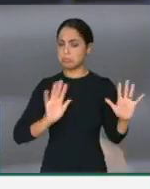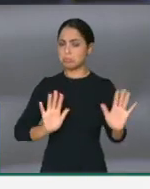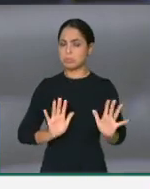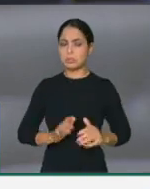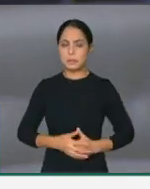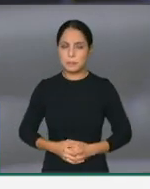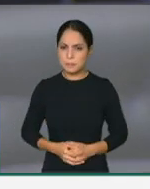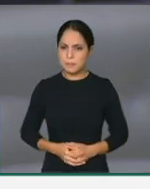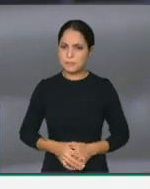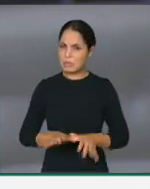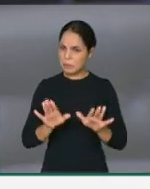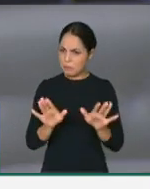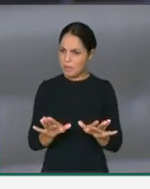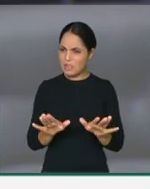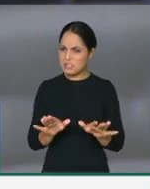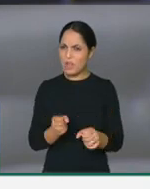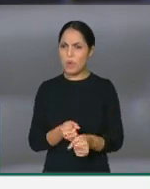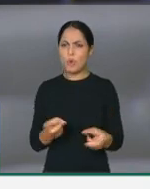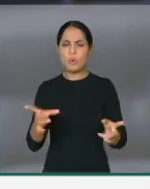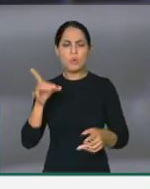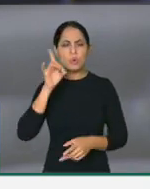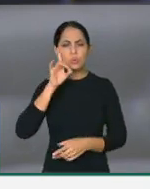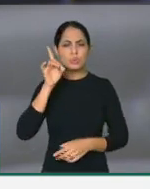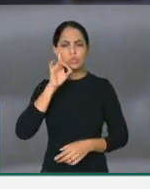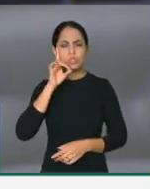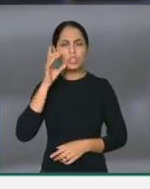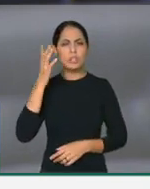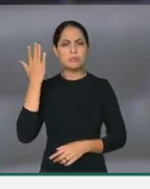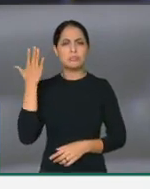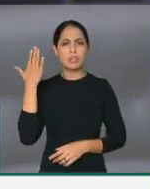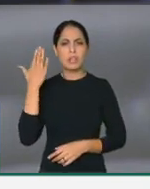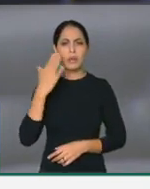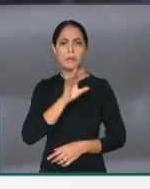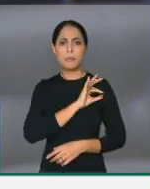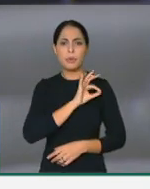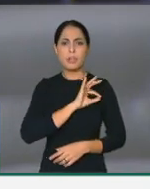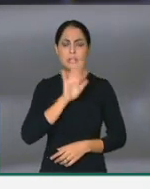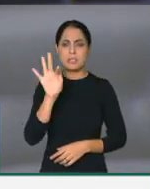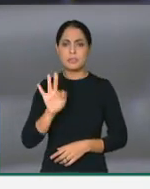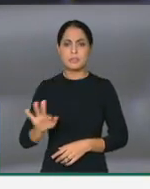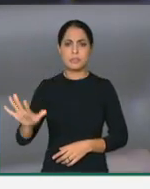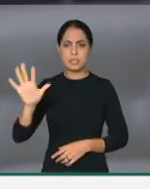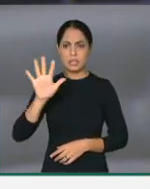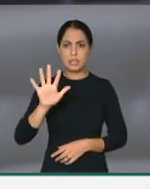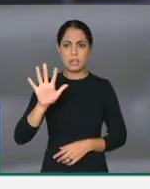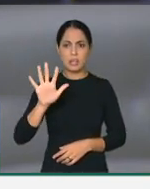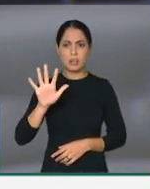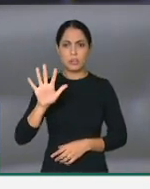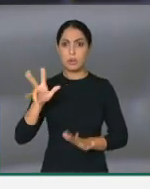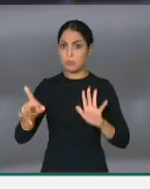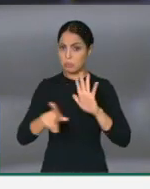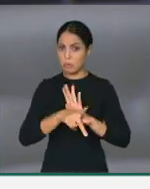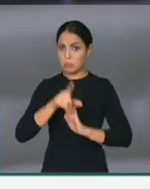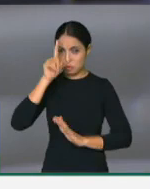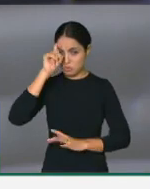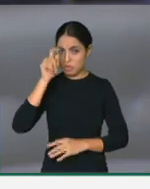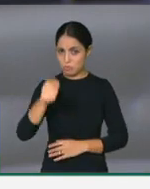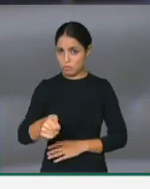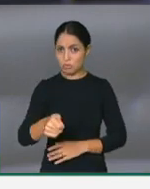E há alguns dias sai um relatório da Polícia Federal, orquestrado e orientado pelo senhor Sérgio